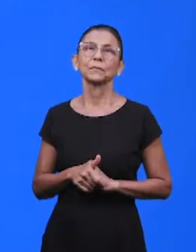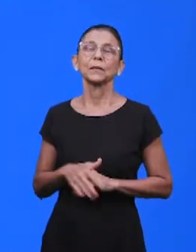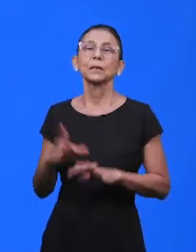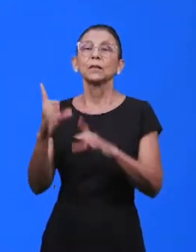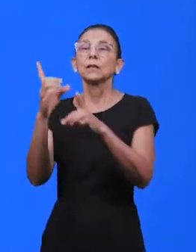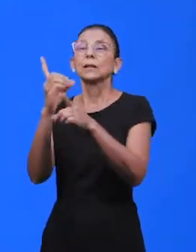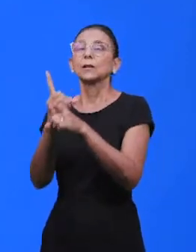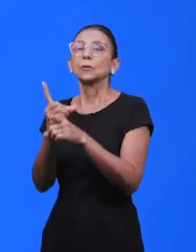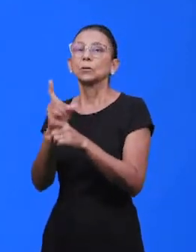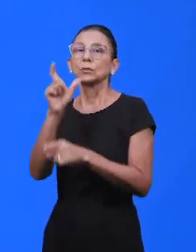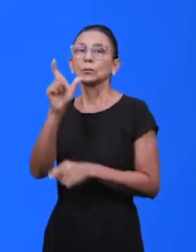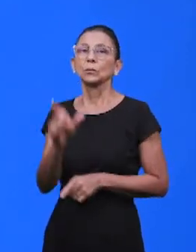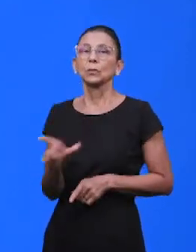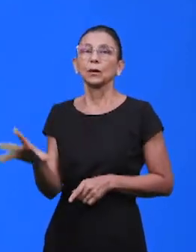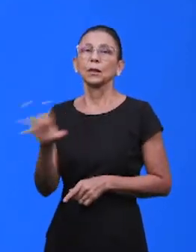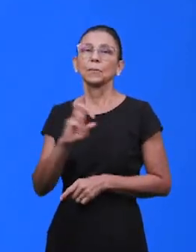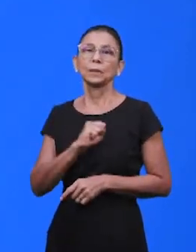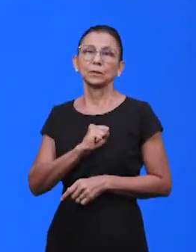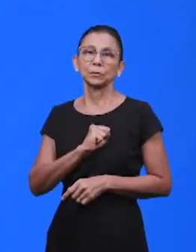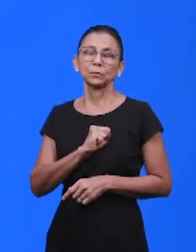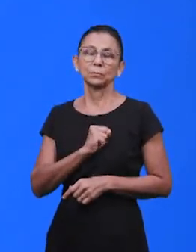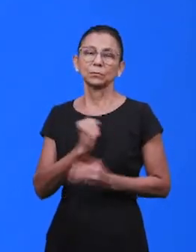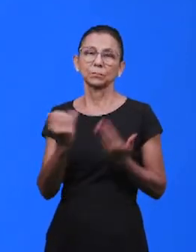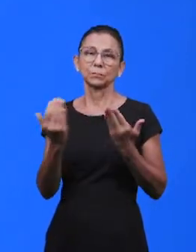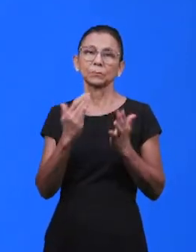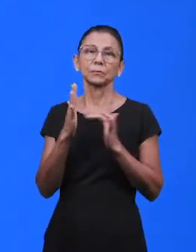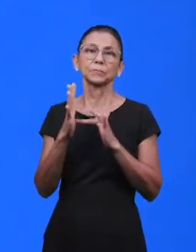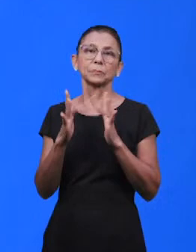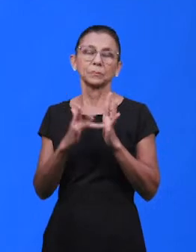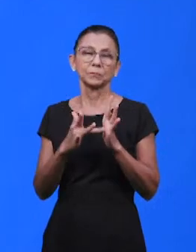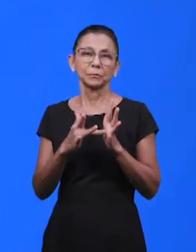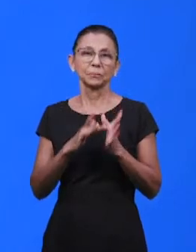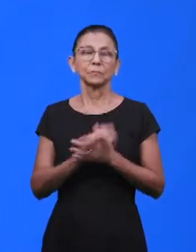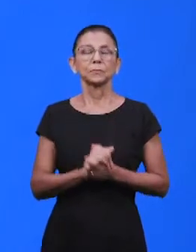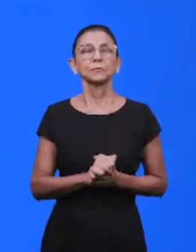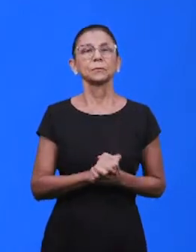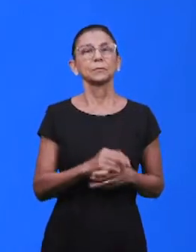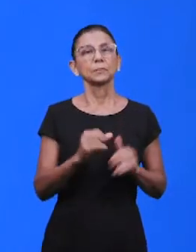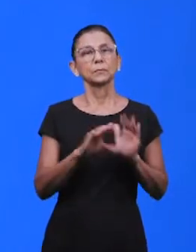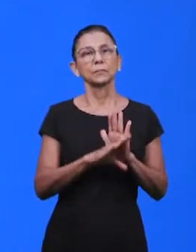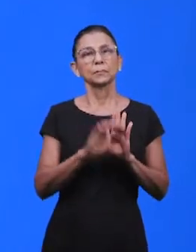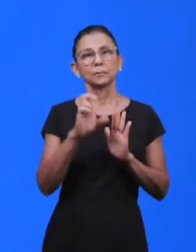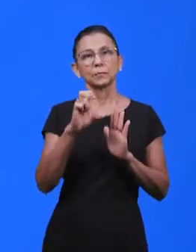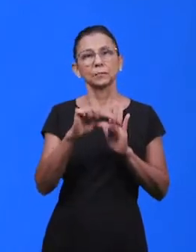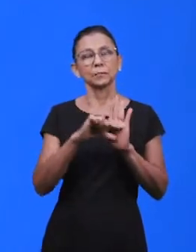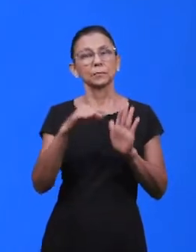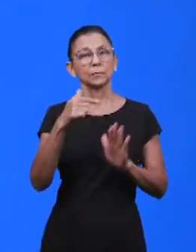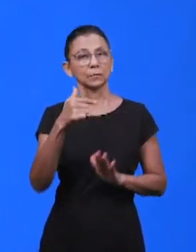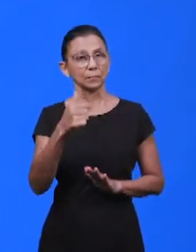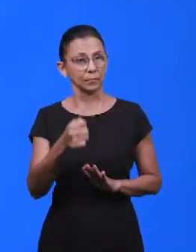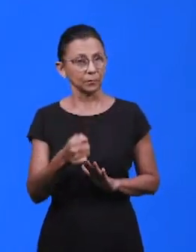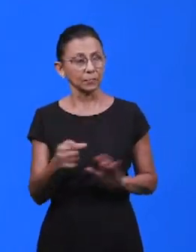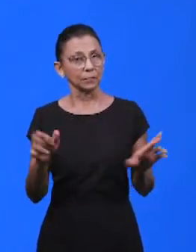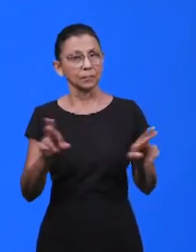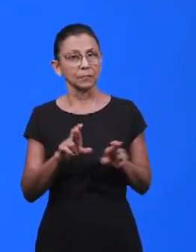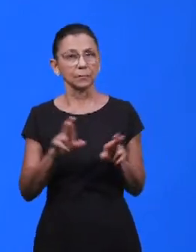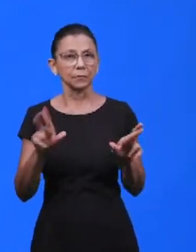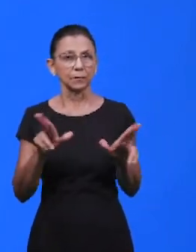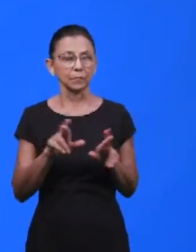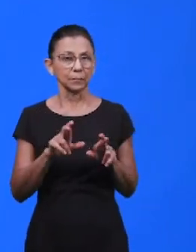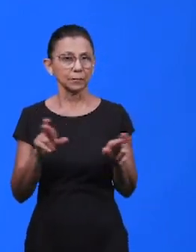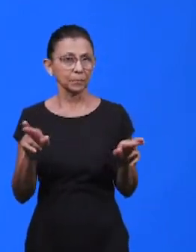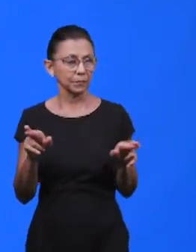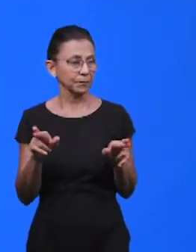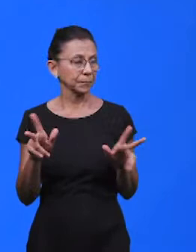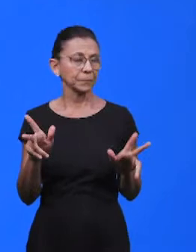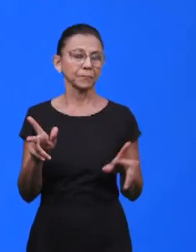o amado. Agora, no capítulo 5, verso 7, aí já é diferente, porque lá